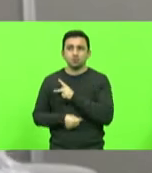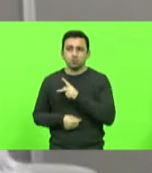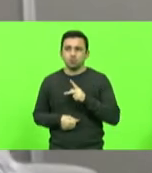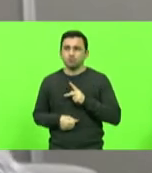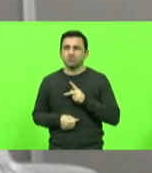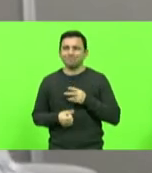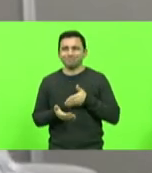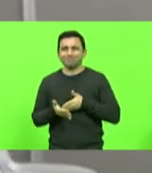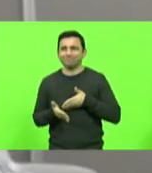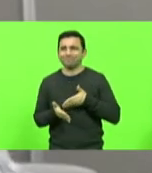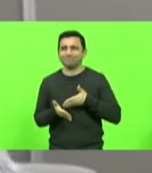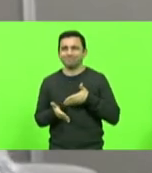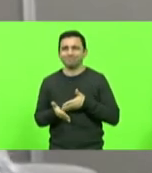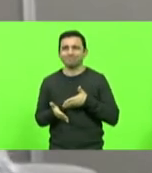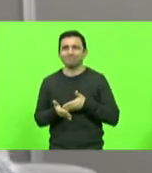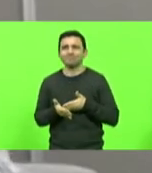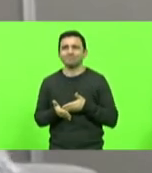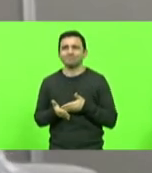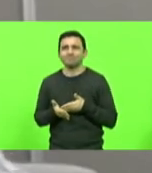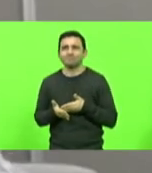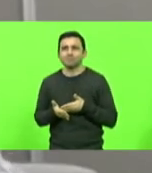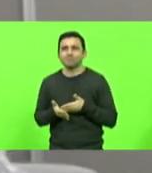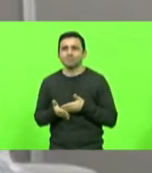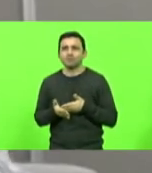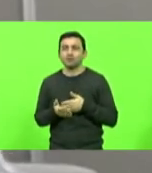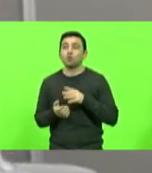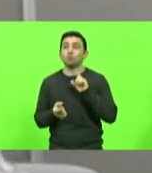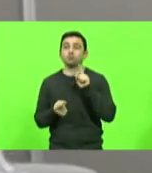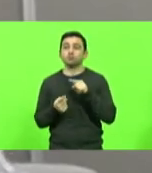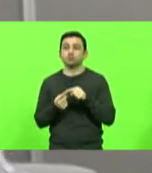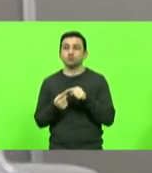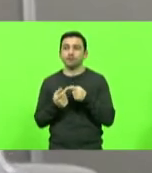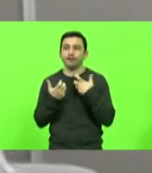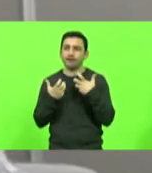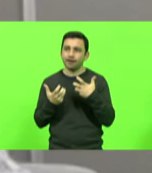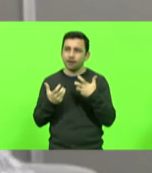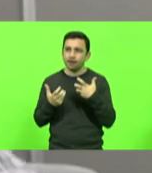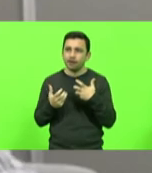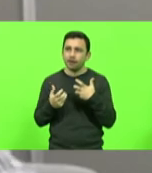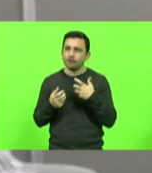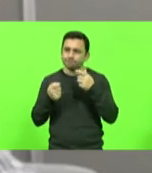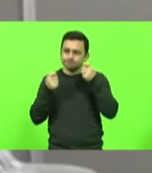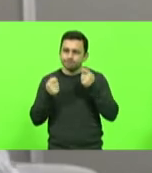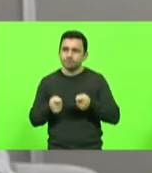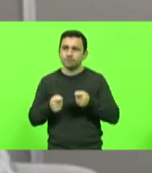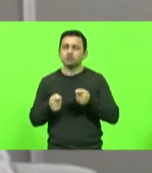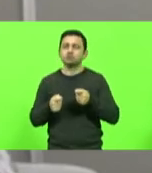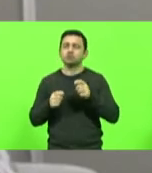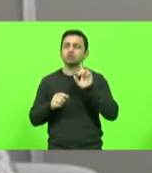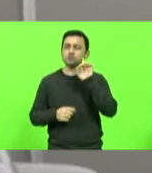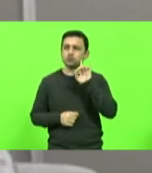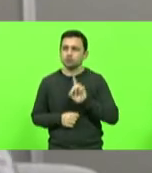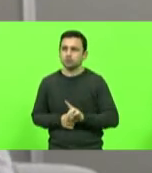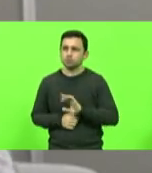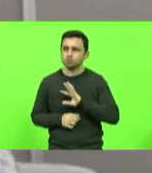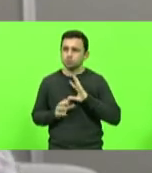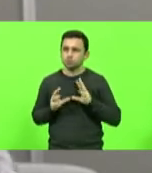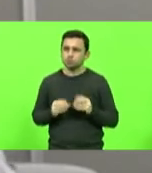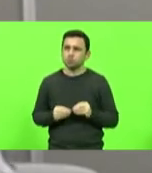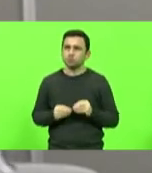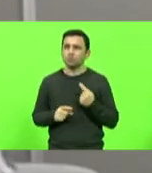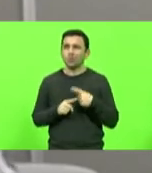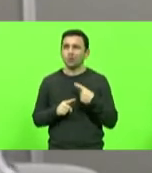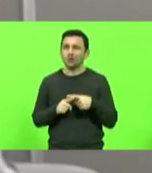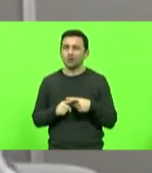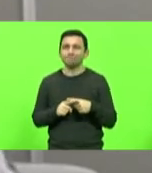esbarrado frequentemente na sua missão em zelar pela concretização dos direitos, diante da